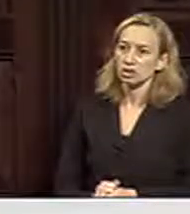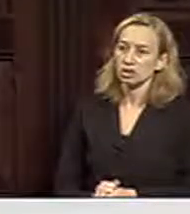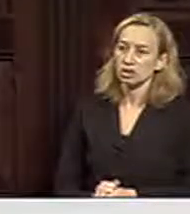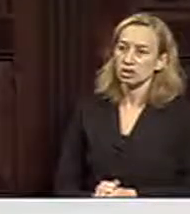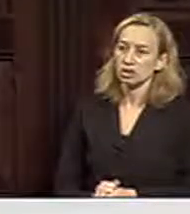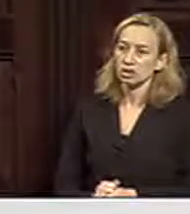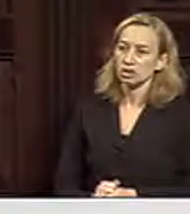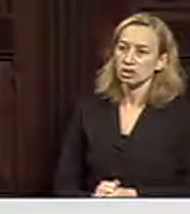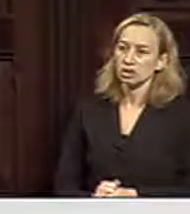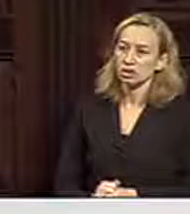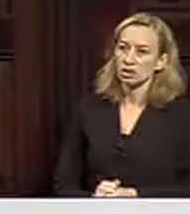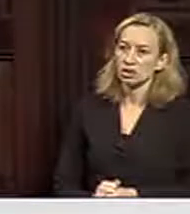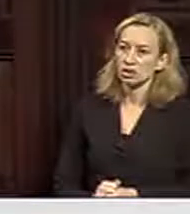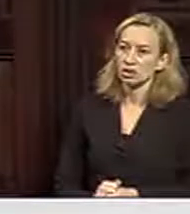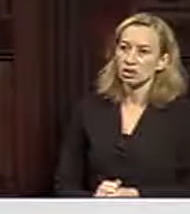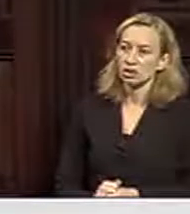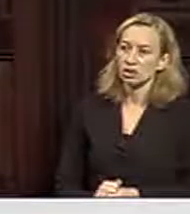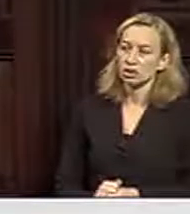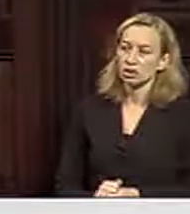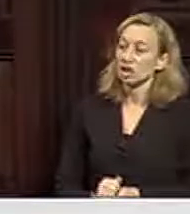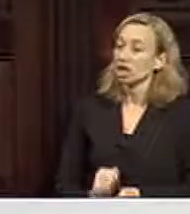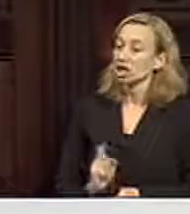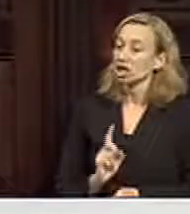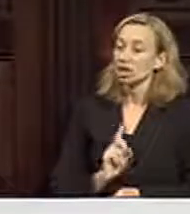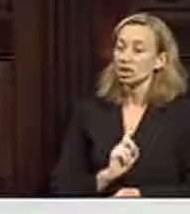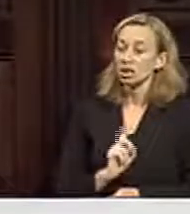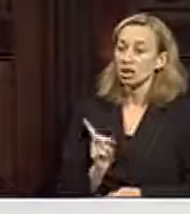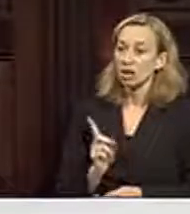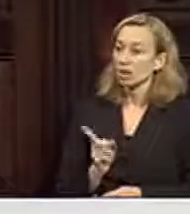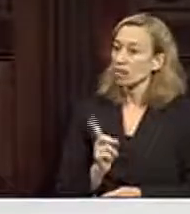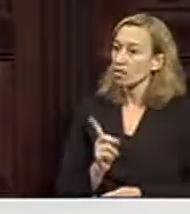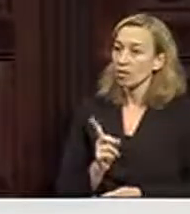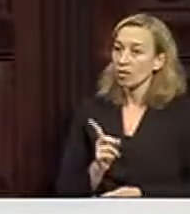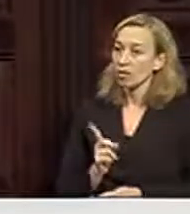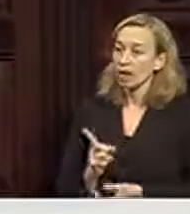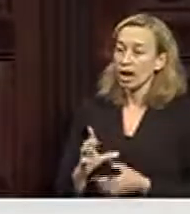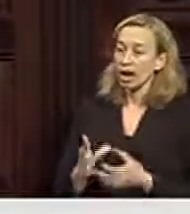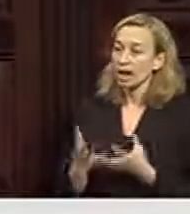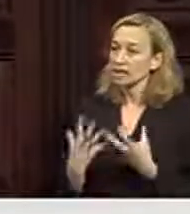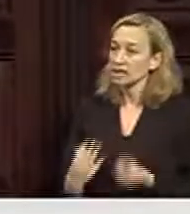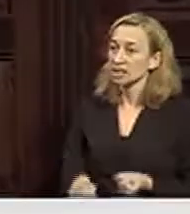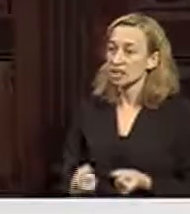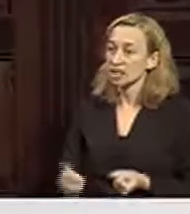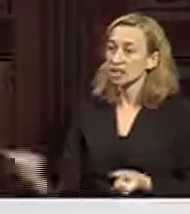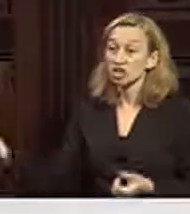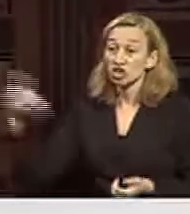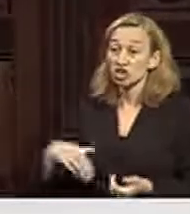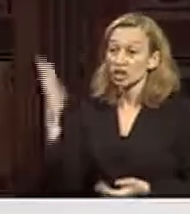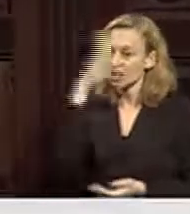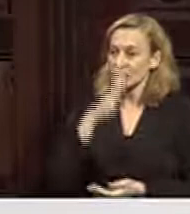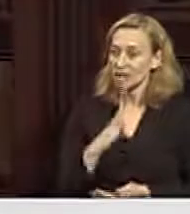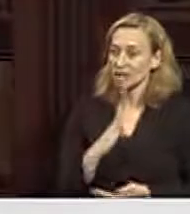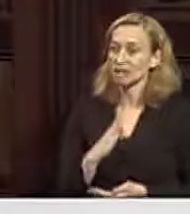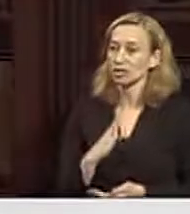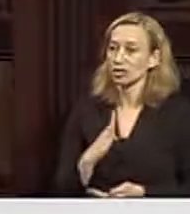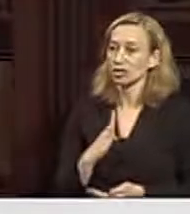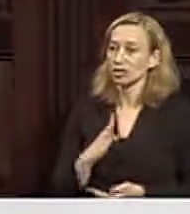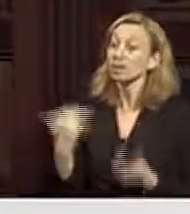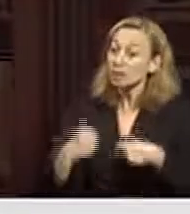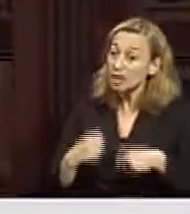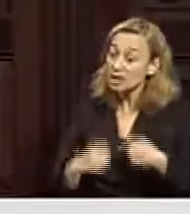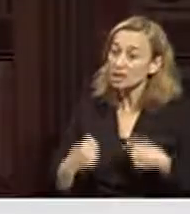escala, para aqueles que estão desesperados por esta máquina para poderem viver.